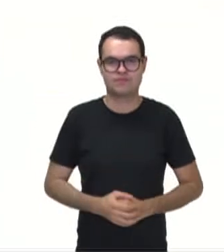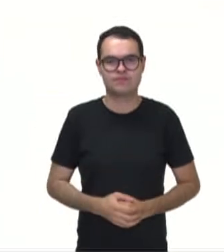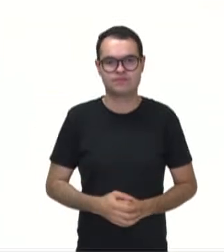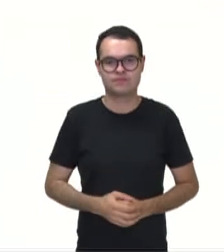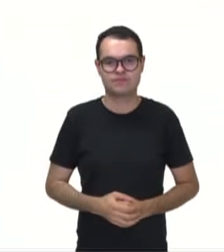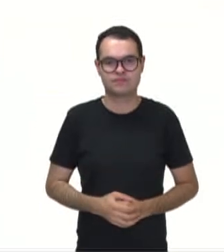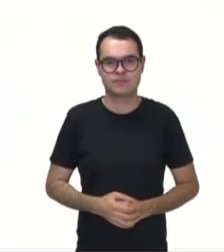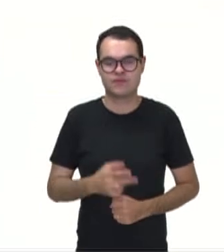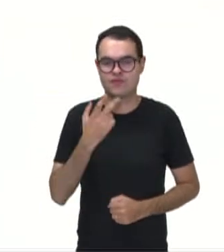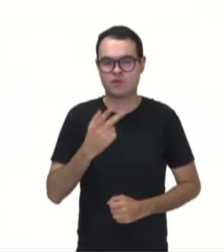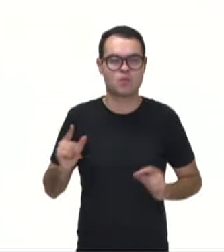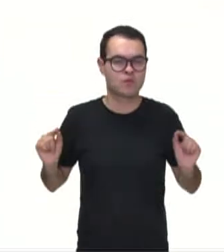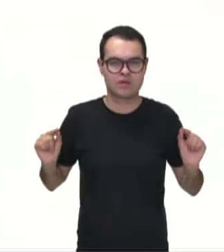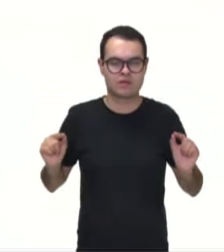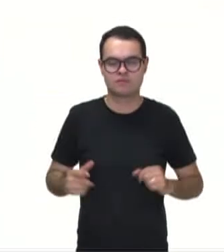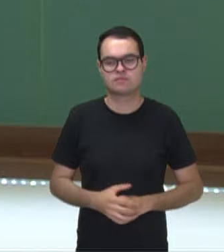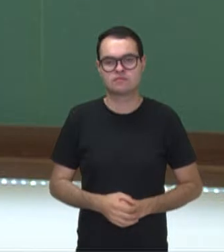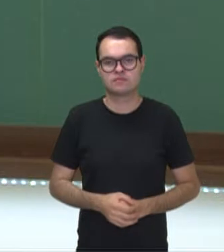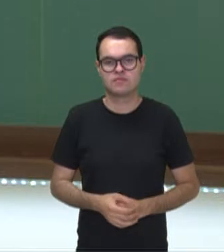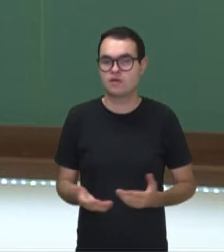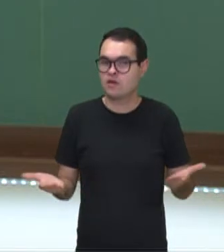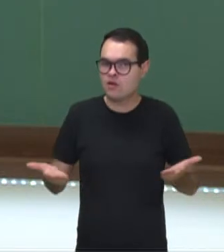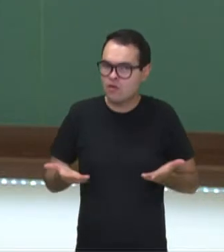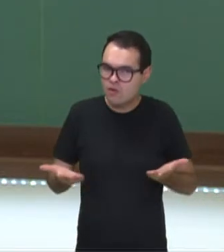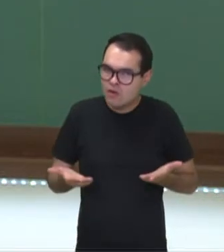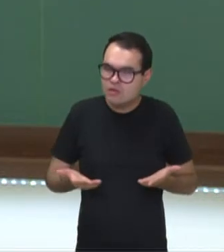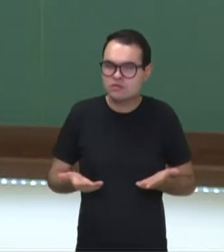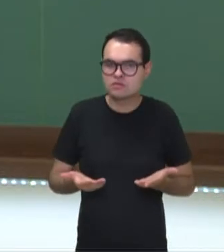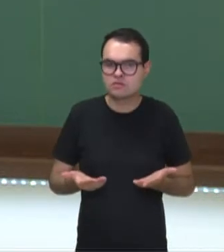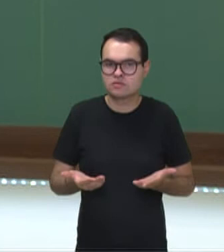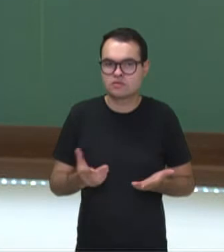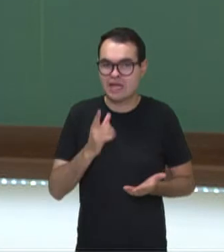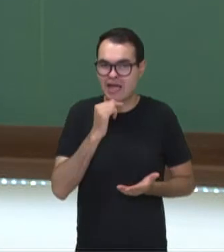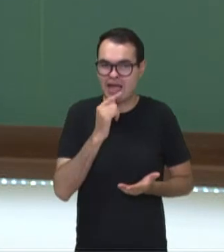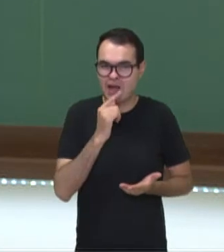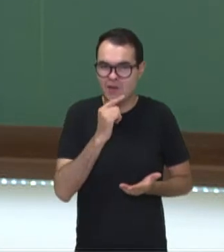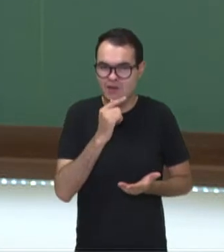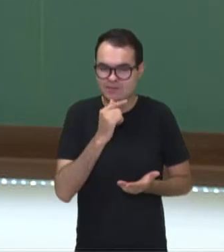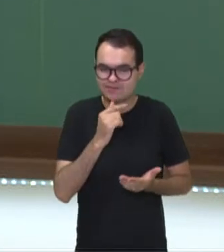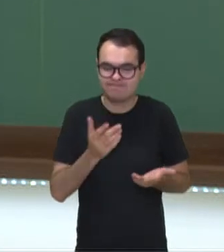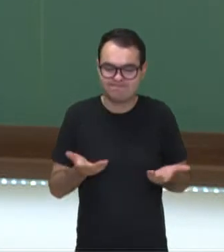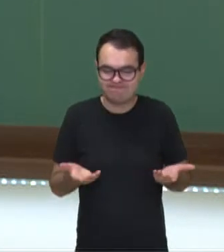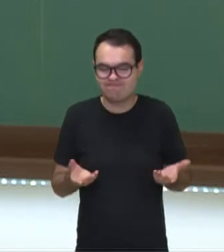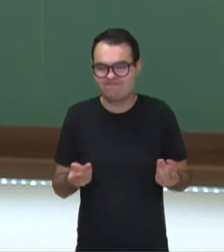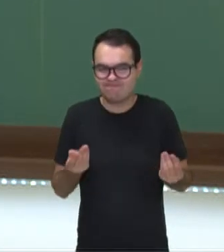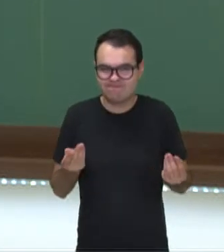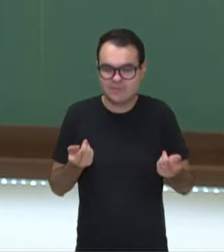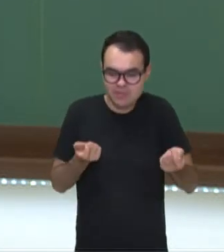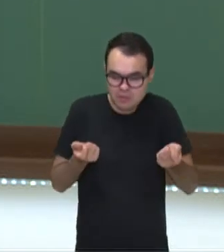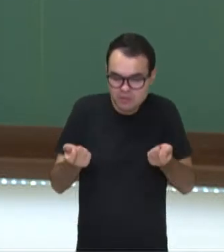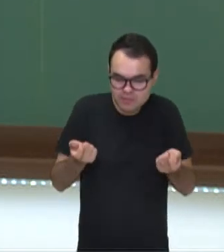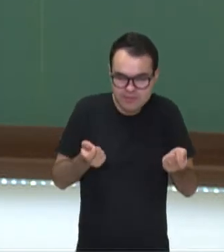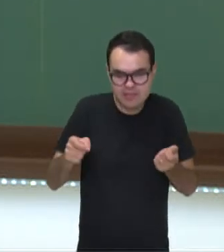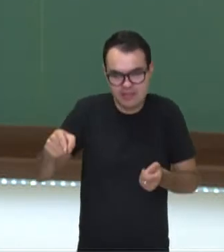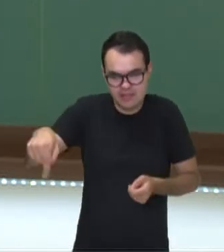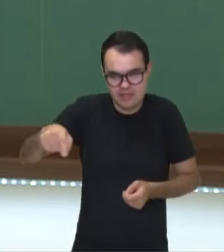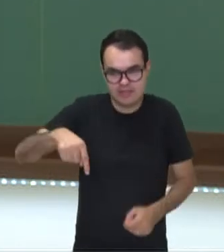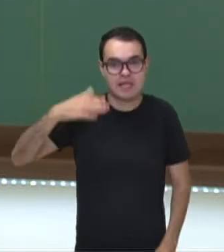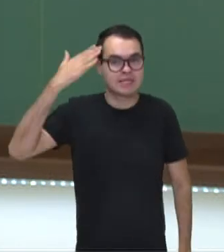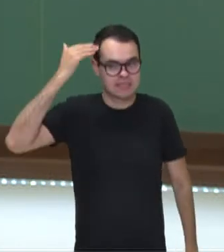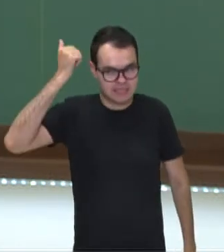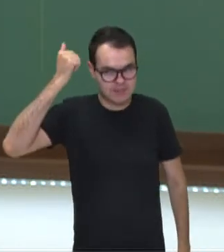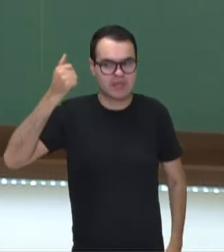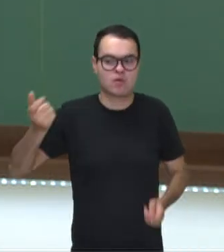Ela está dizendo assim, hoje nós não temos mais água, só para vocês entenderem. Eles economizariam água se